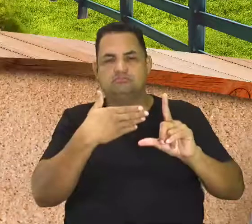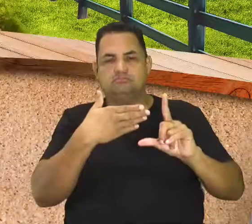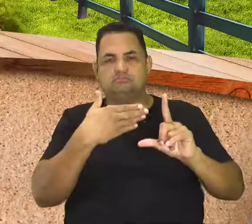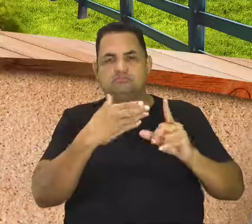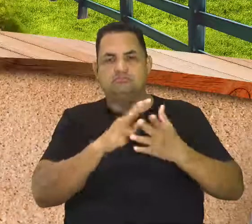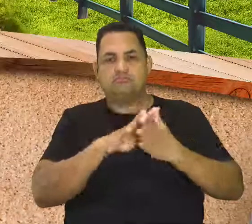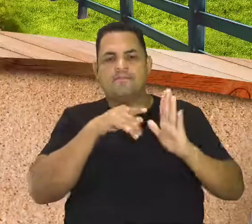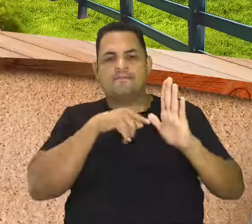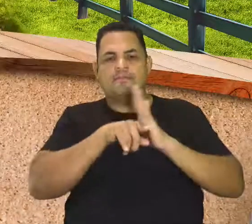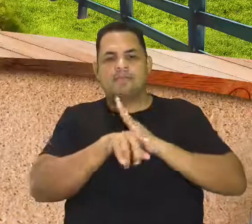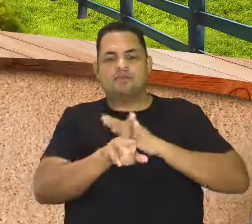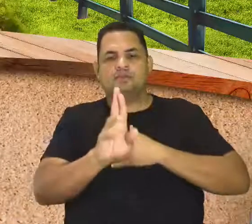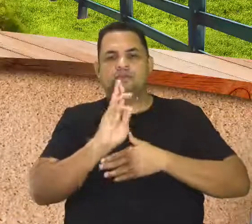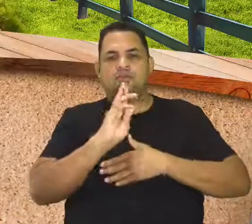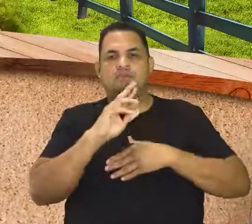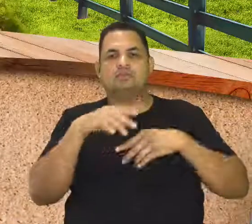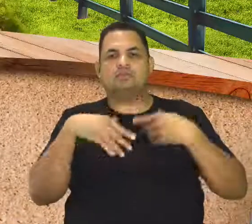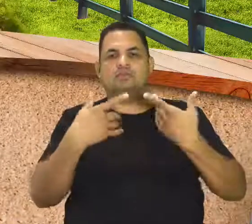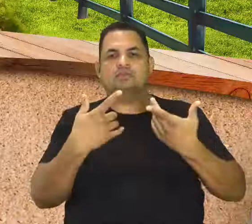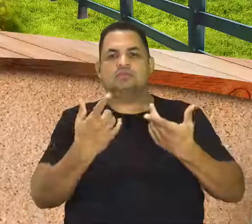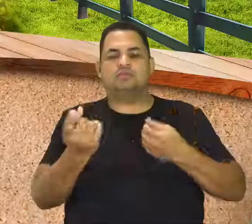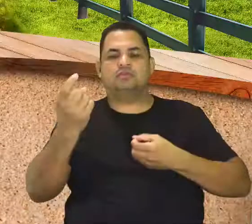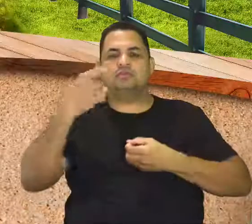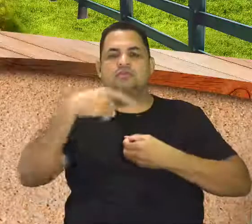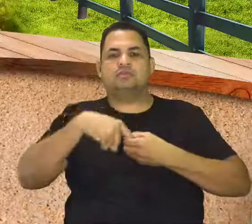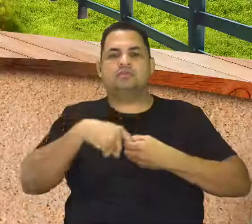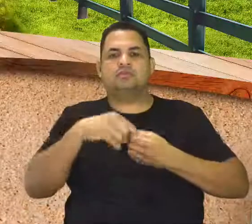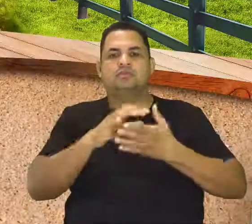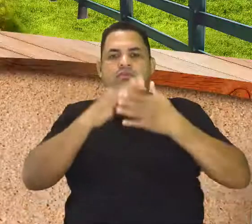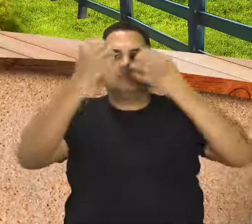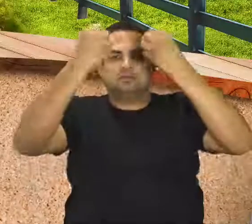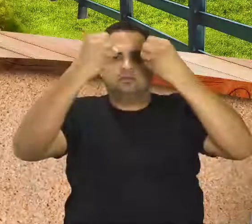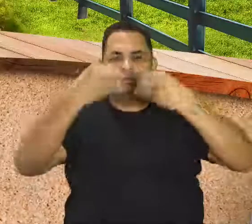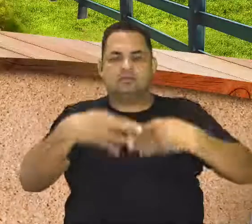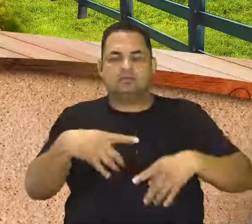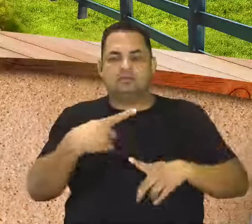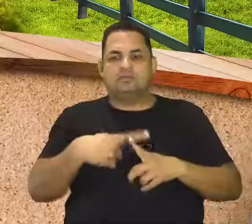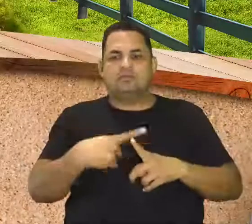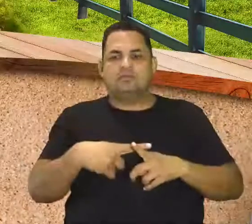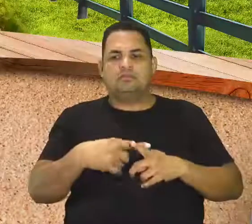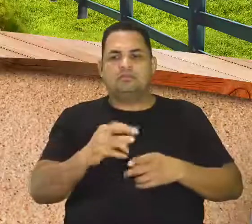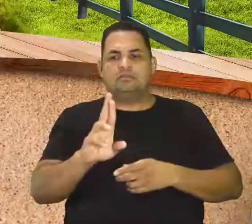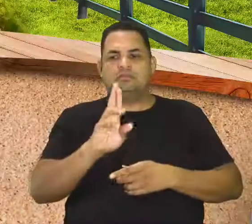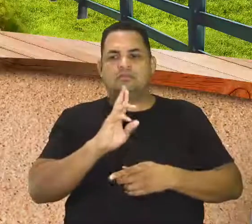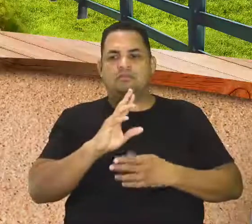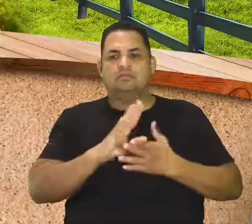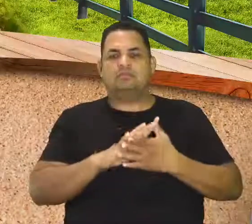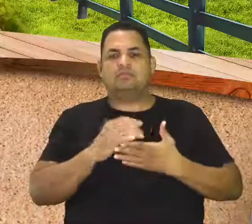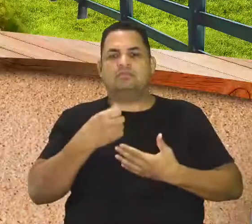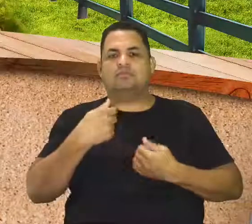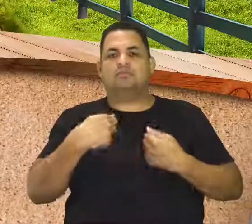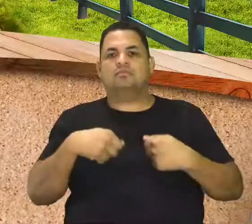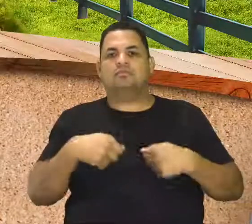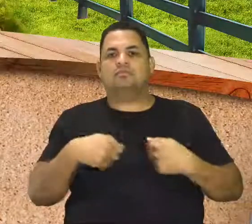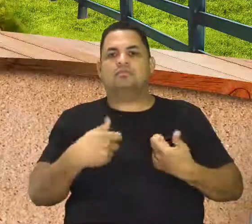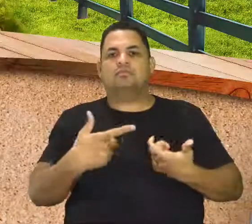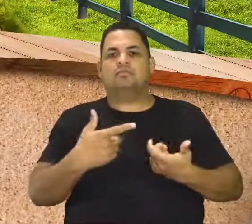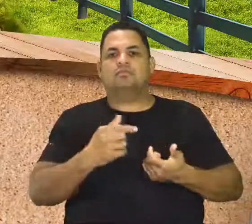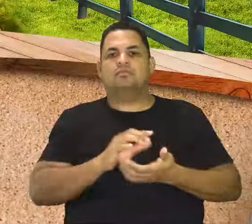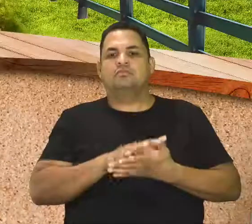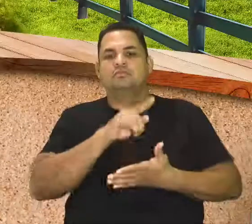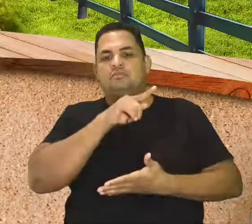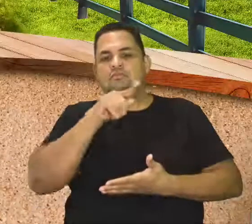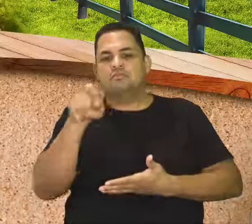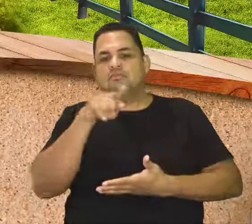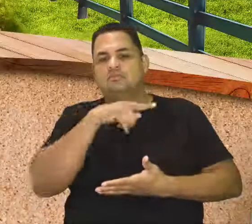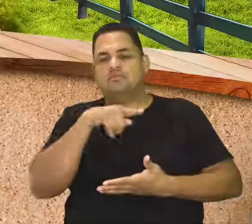a pergunta, a resposta, e aí eu volto para a gente explicar por que é aquela resposta. Se tiver necessidade, o tio sublinha, o